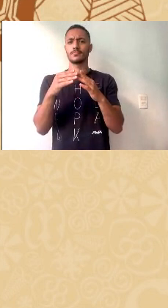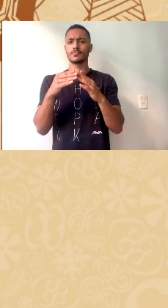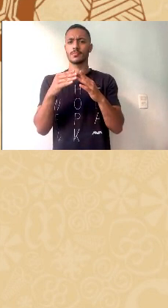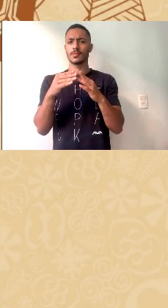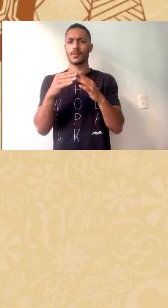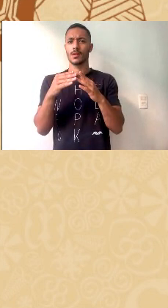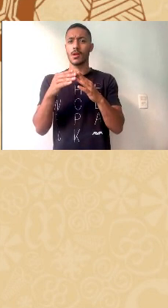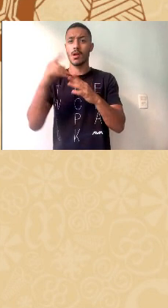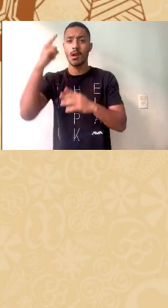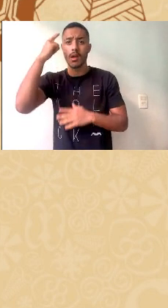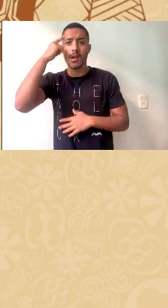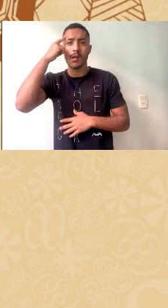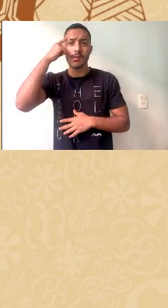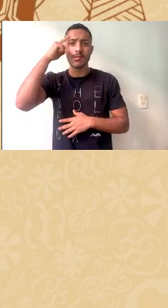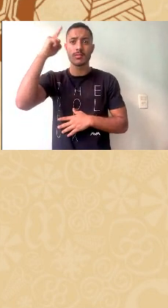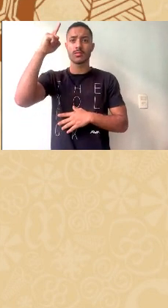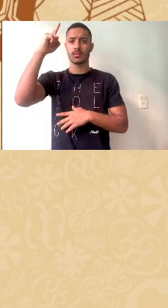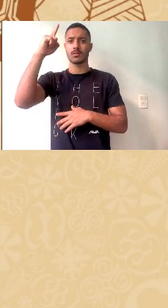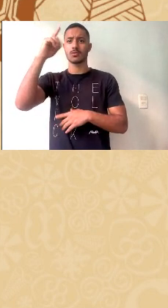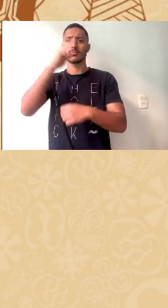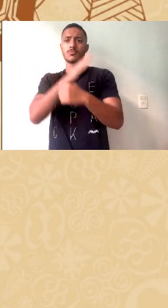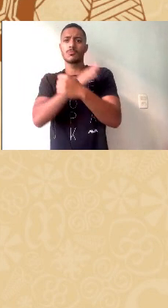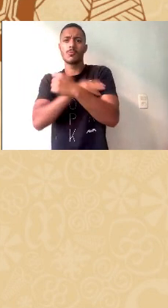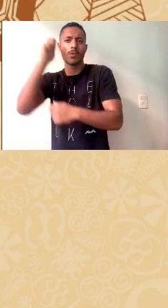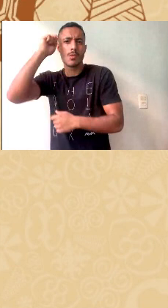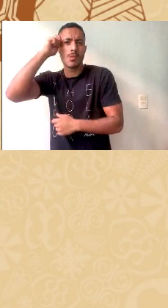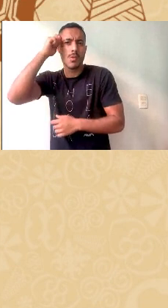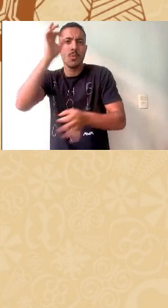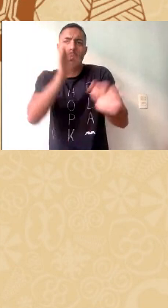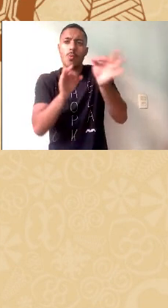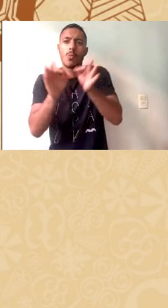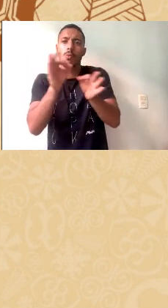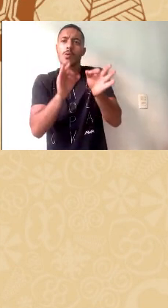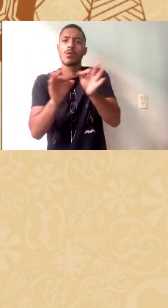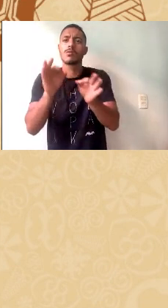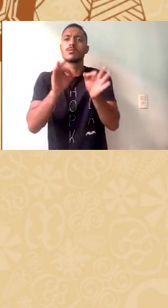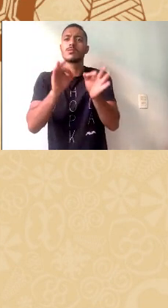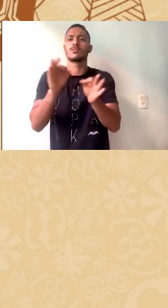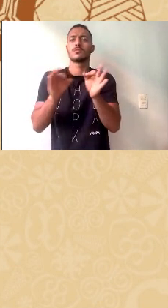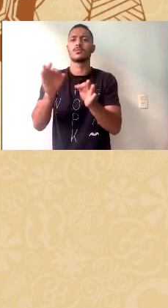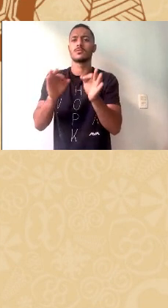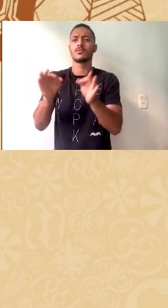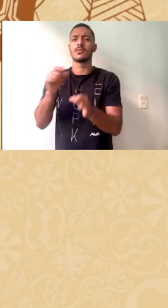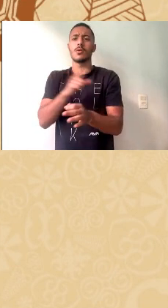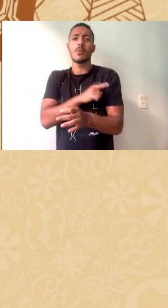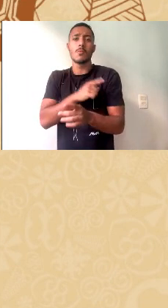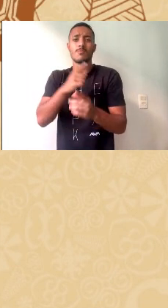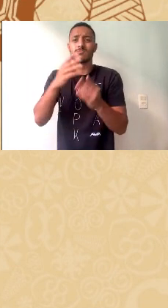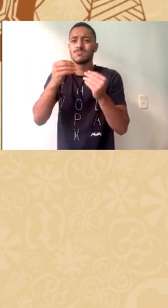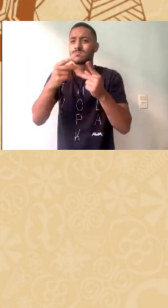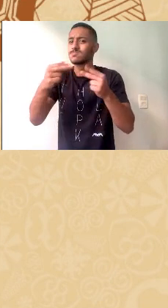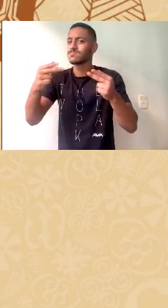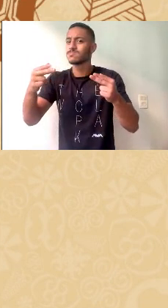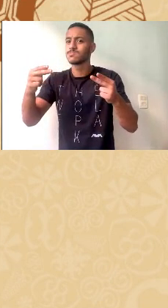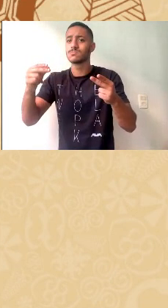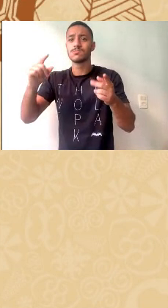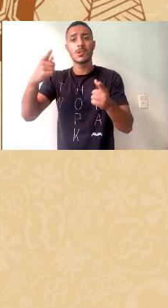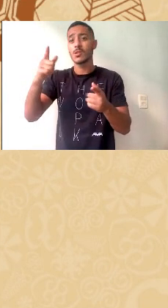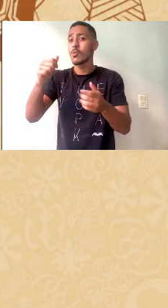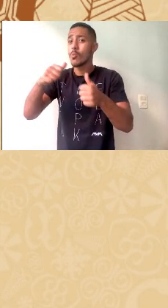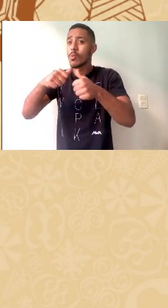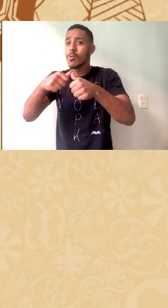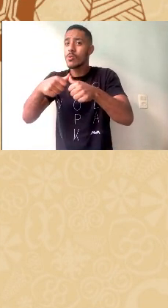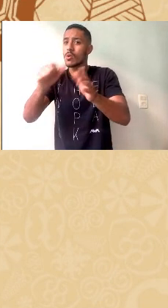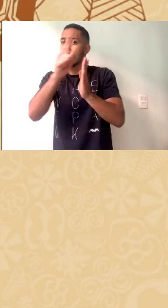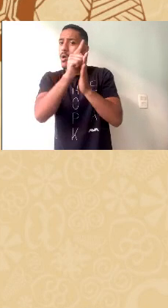a ideia de movimento negro organizado, né, tem muitas coisas que ficaram de fora nessa leitura que ele propõe, mas que é, como eu